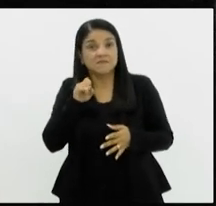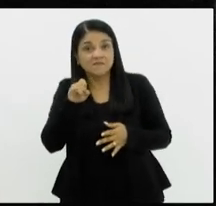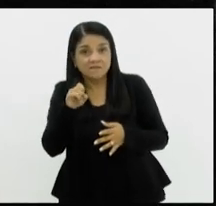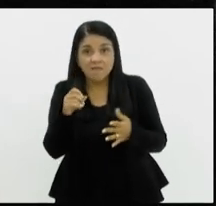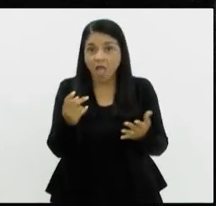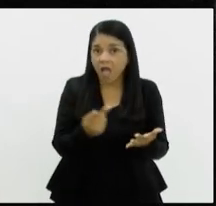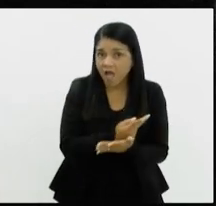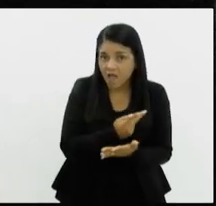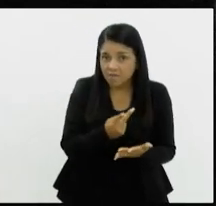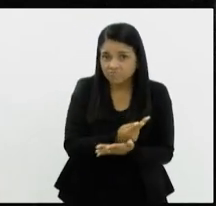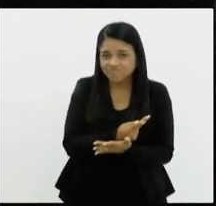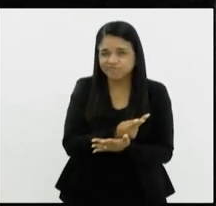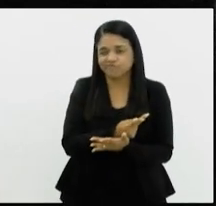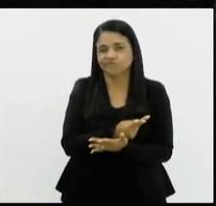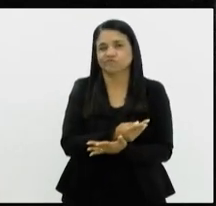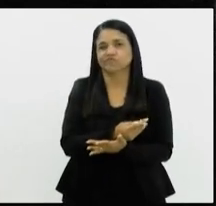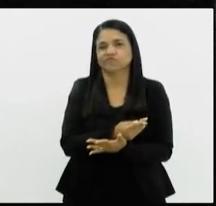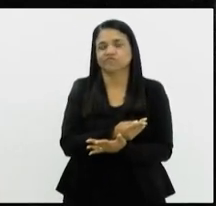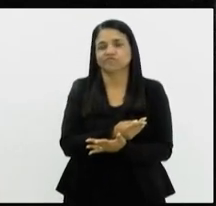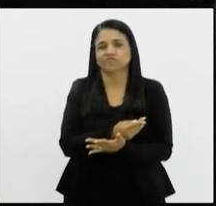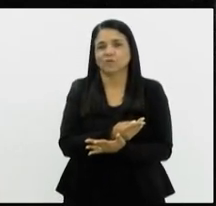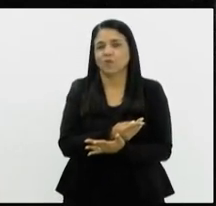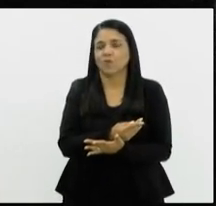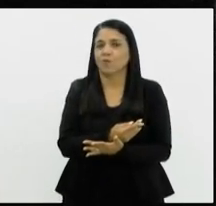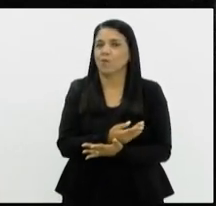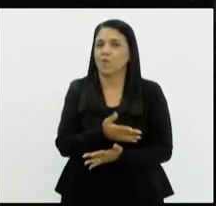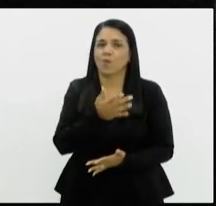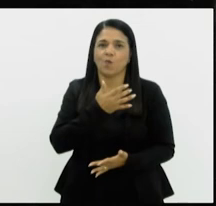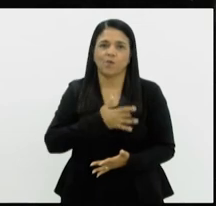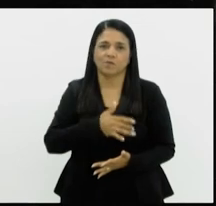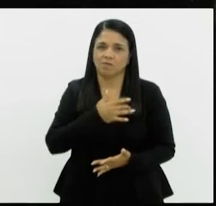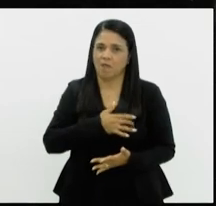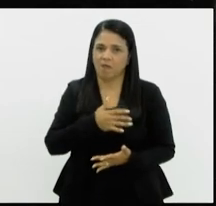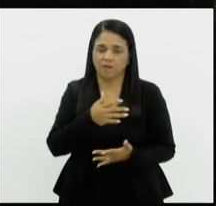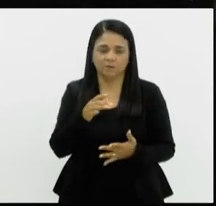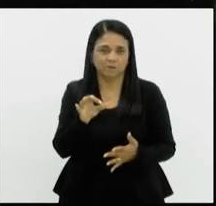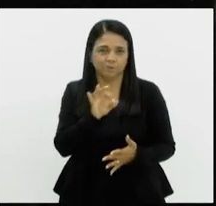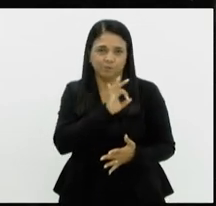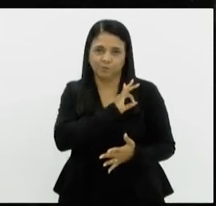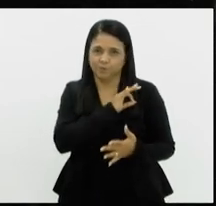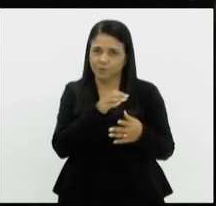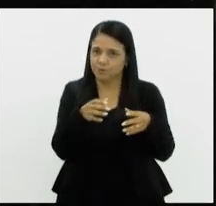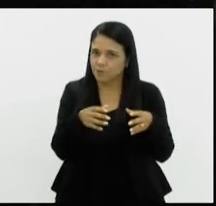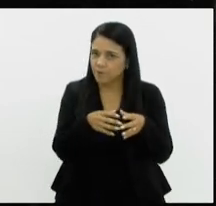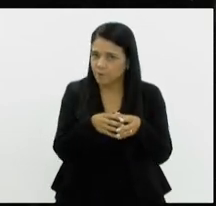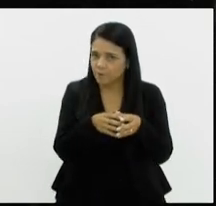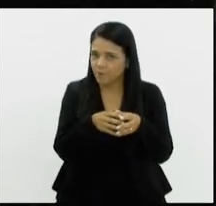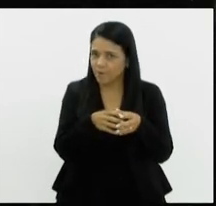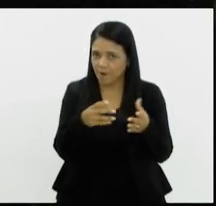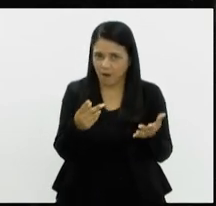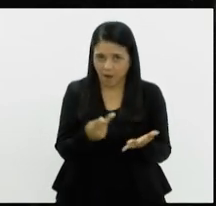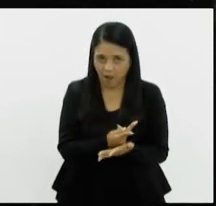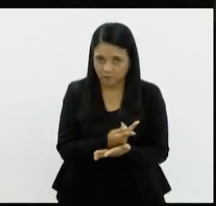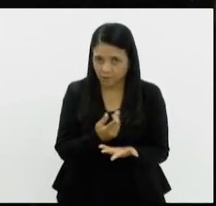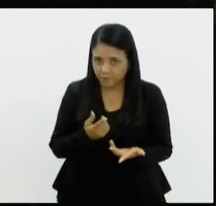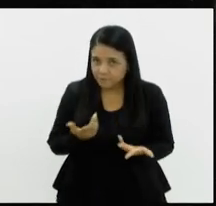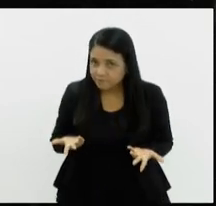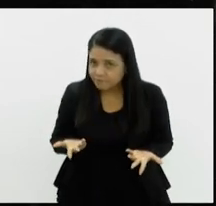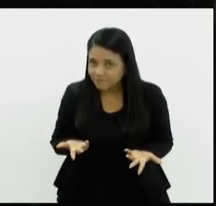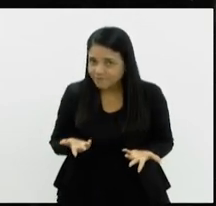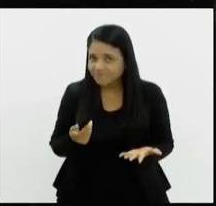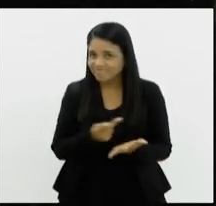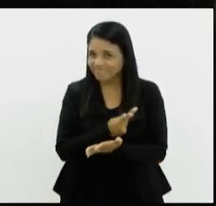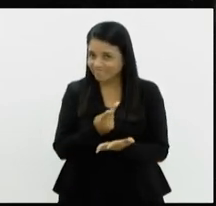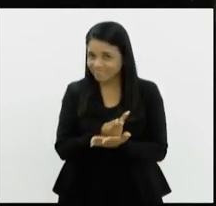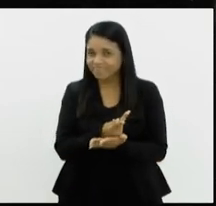errado coitado dos policiais coitado deles iam apanhar até falar